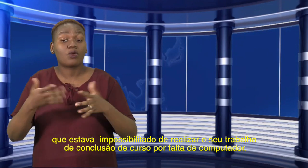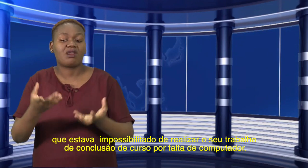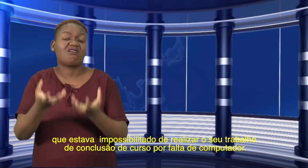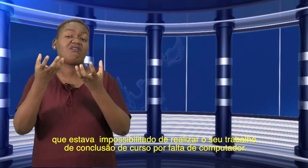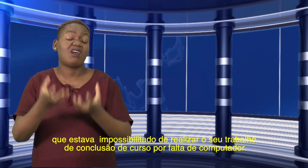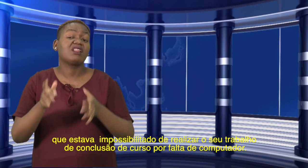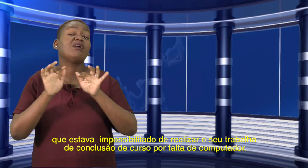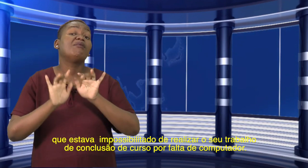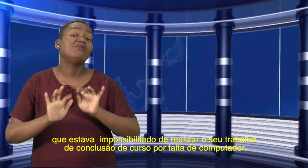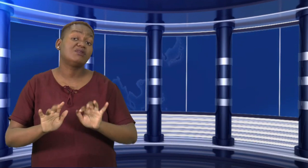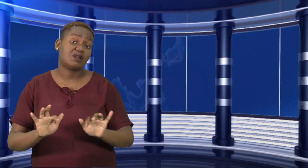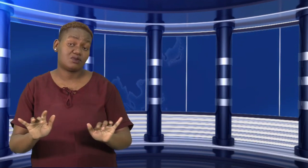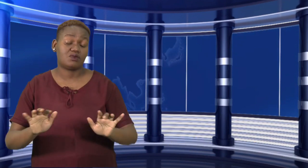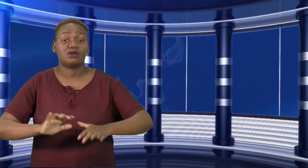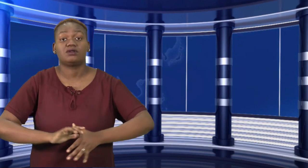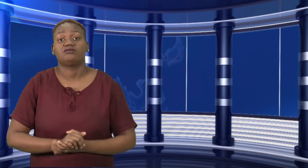falta de computador.